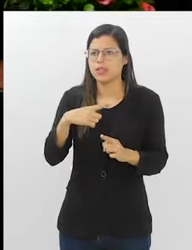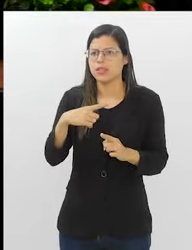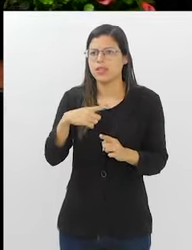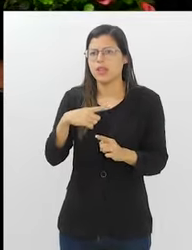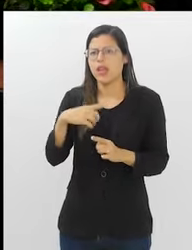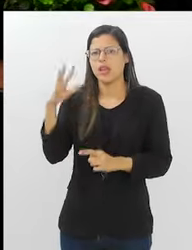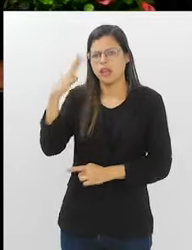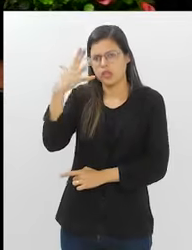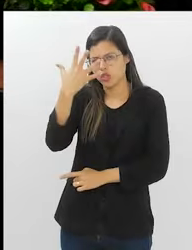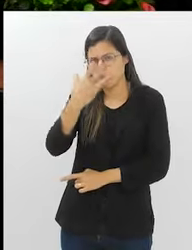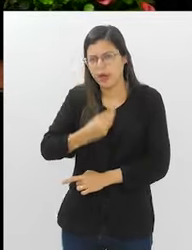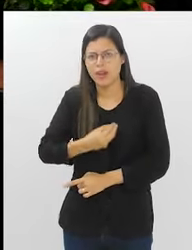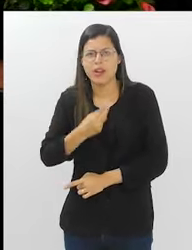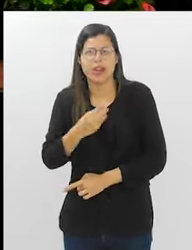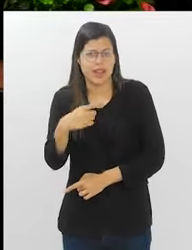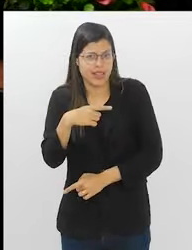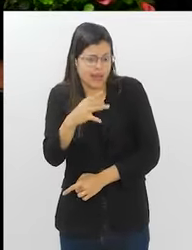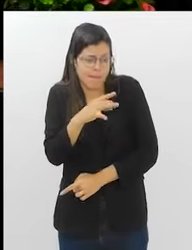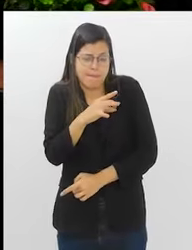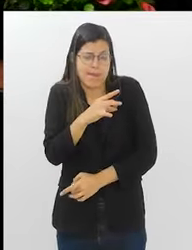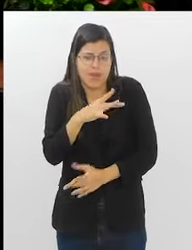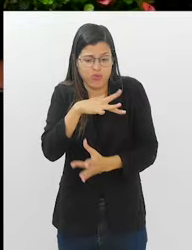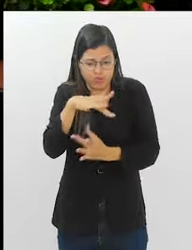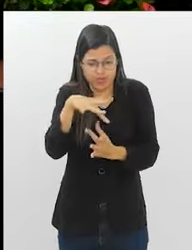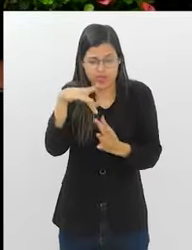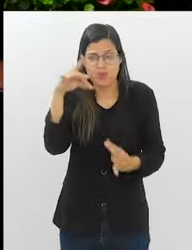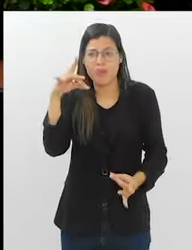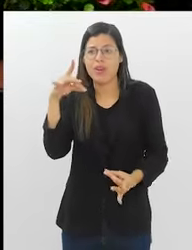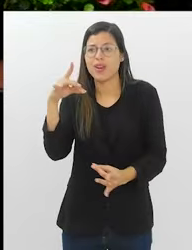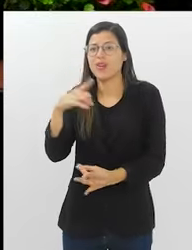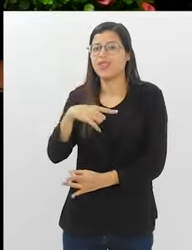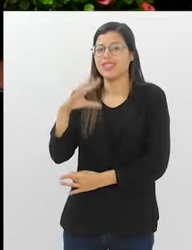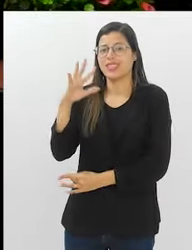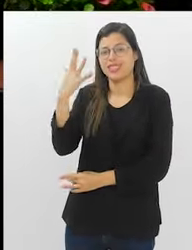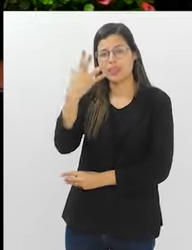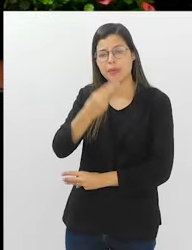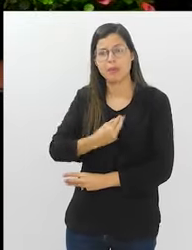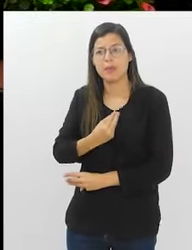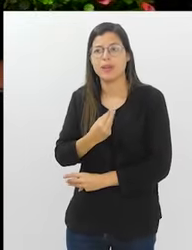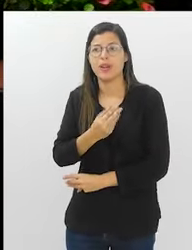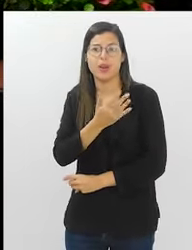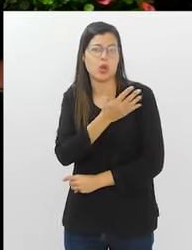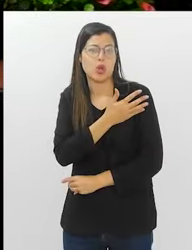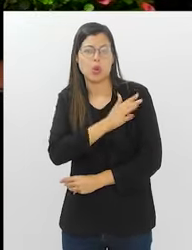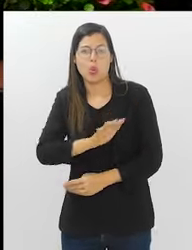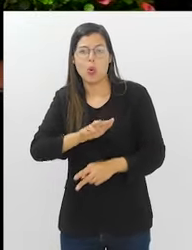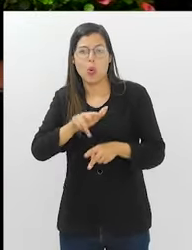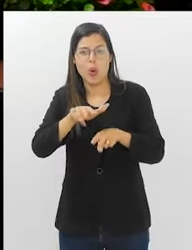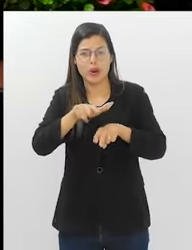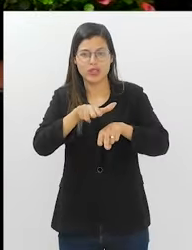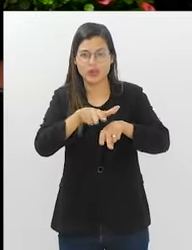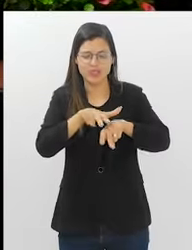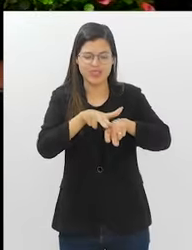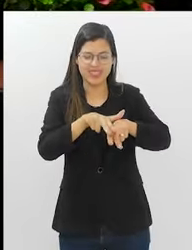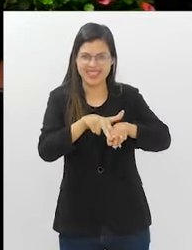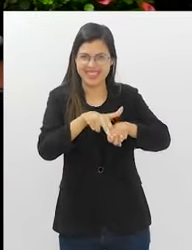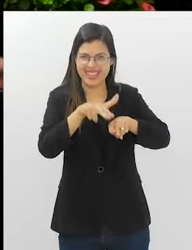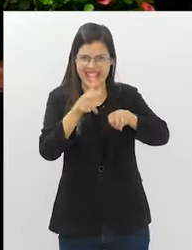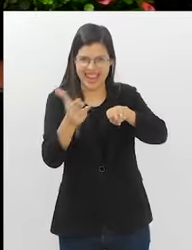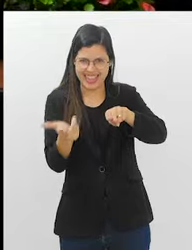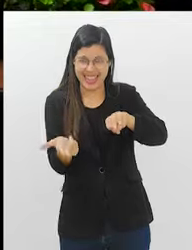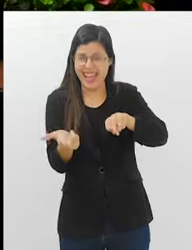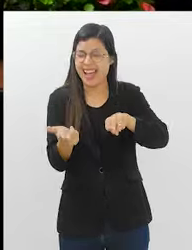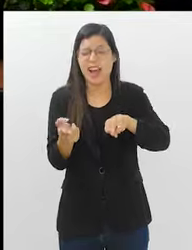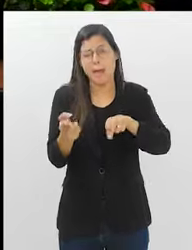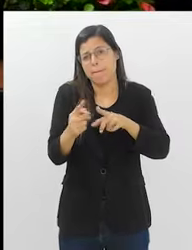existem espíritas que têm medo de espírito, existem espíritas que não gostam, têm medo de desencarnar. Mas